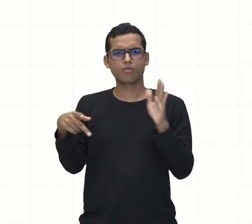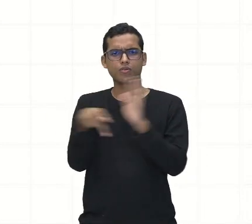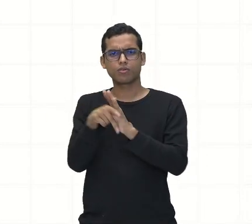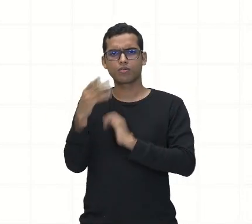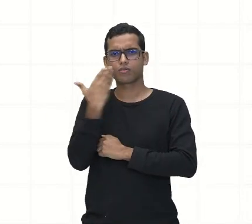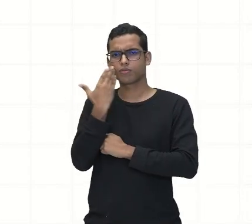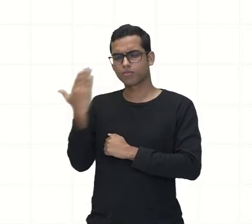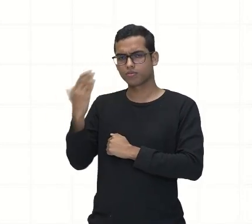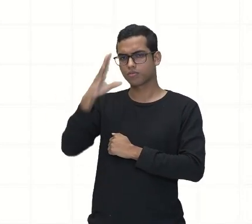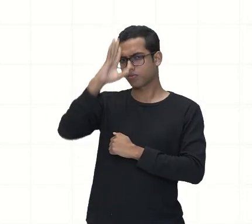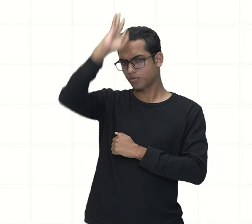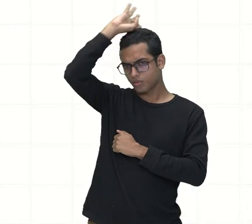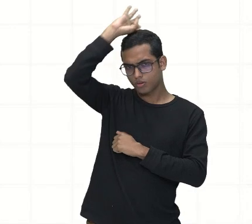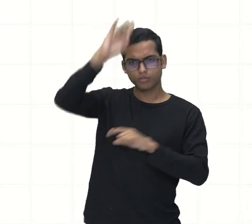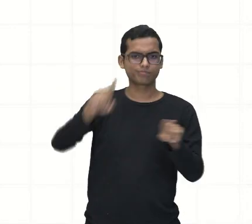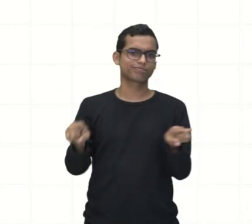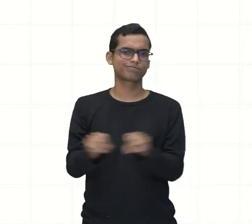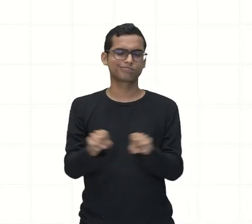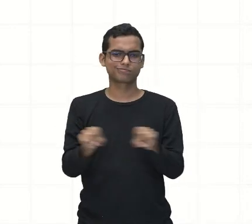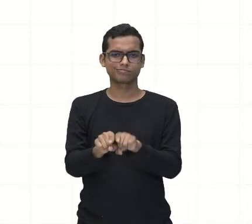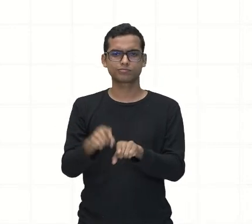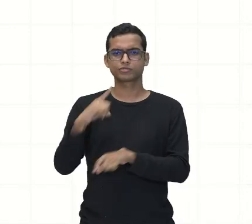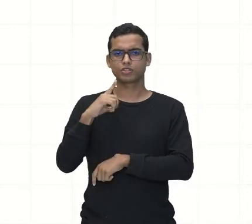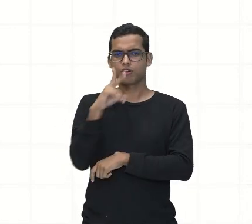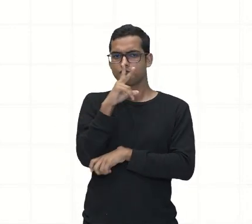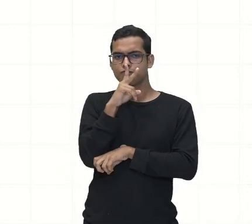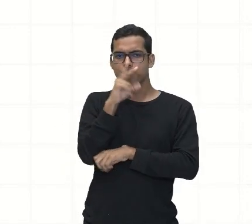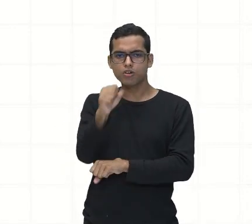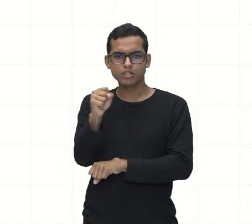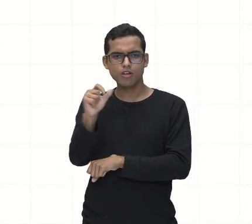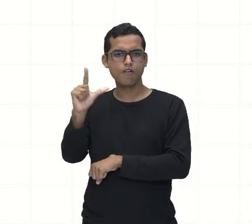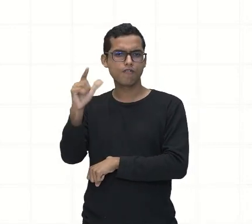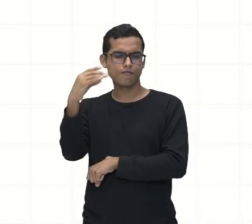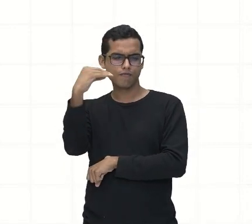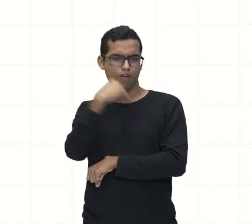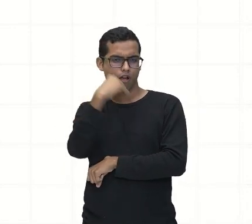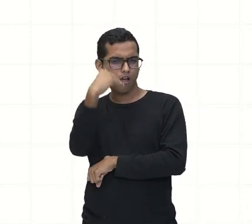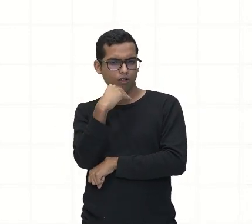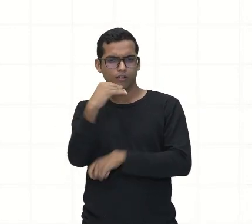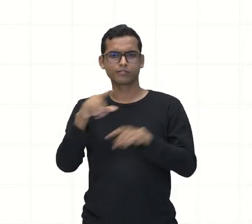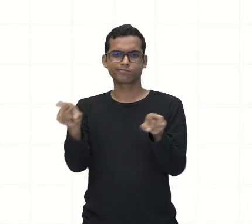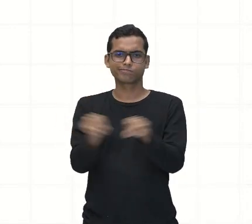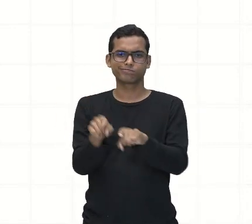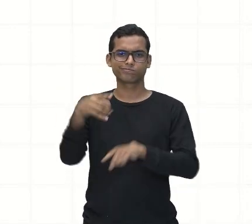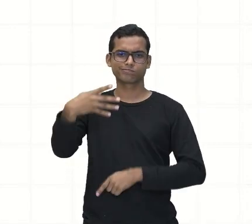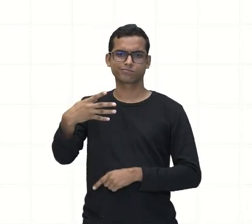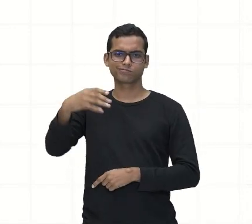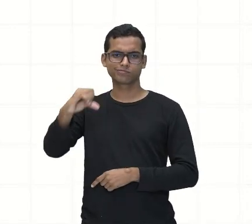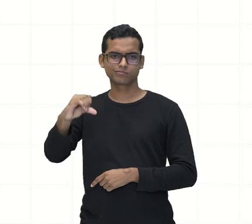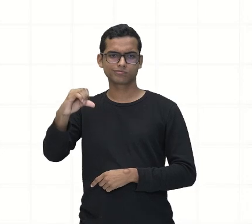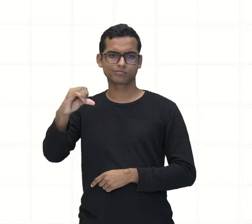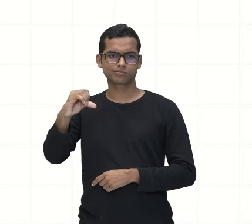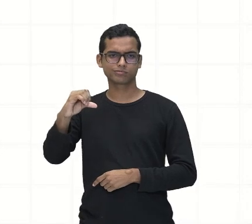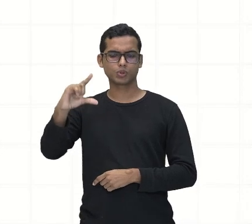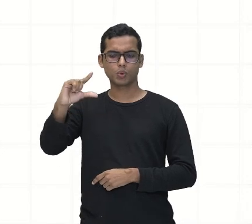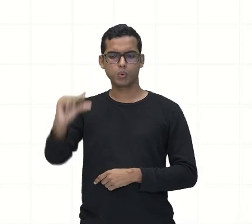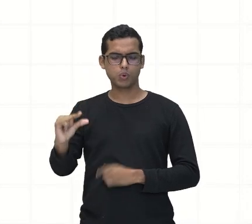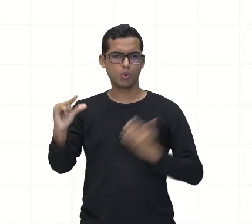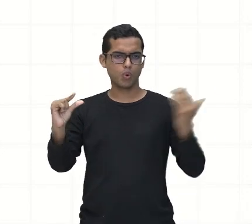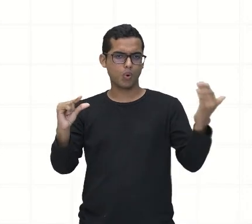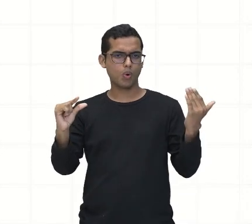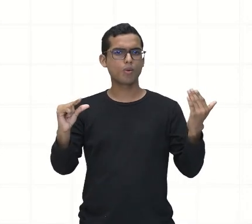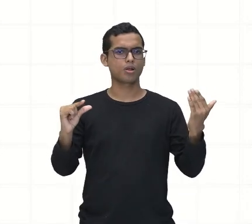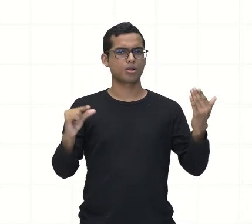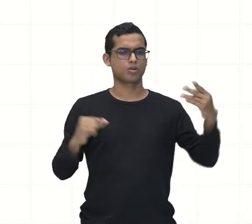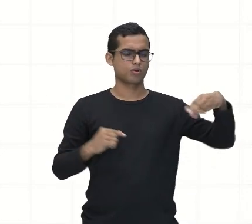tem é menor, também, assim como o Messi, é a força. Mas ela ainda chega a ser menor do que a do Messi, que é de